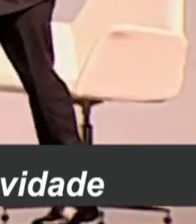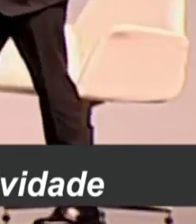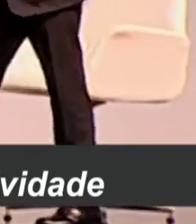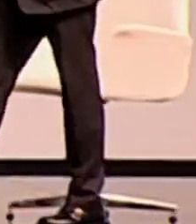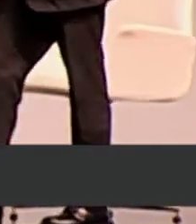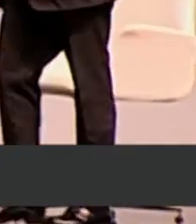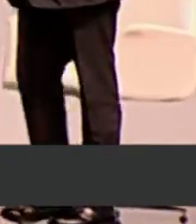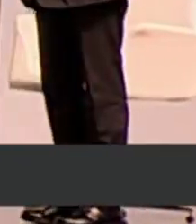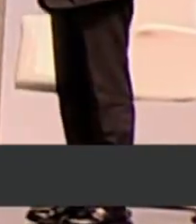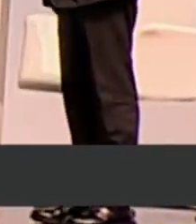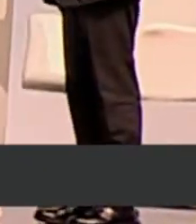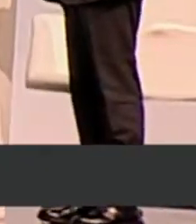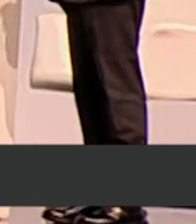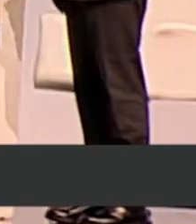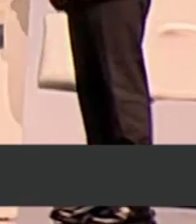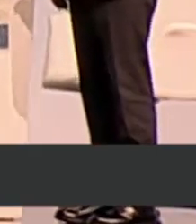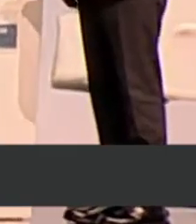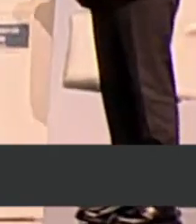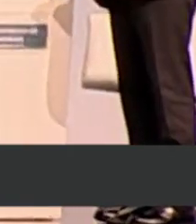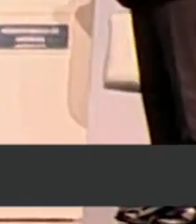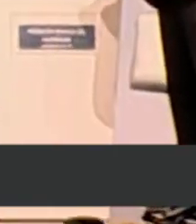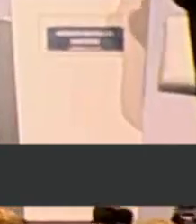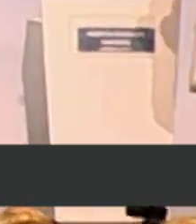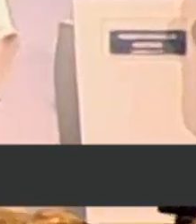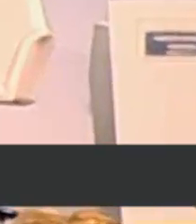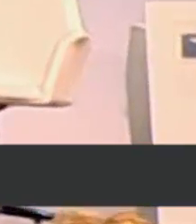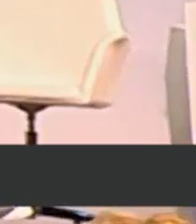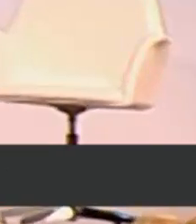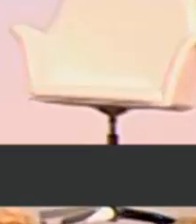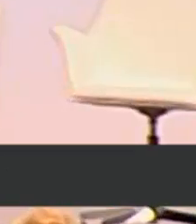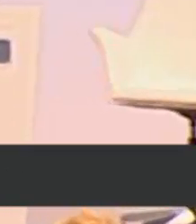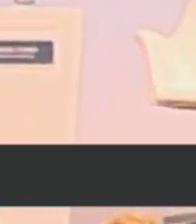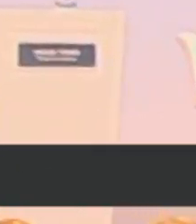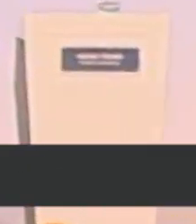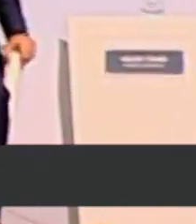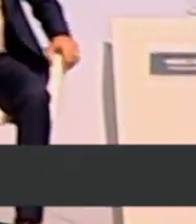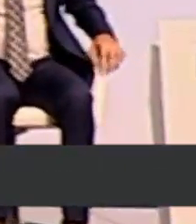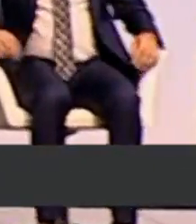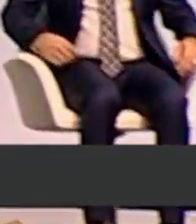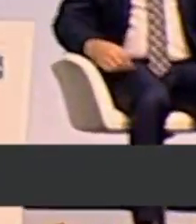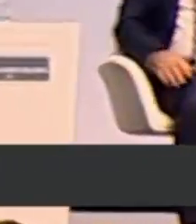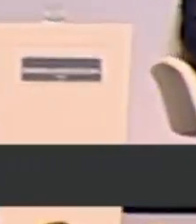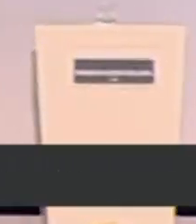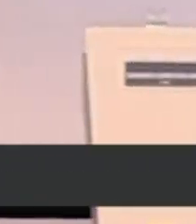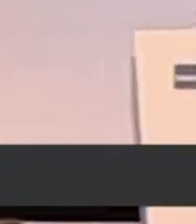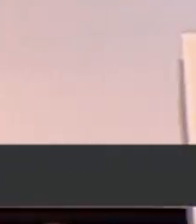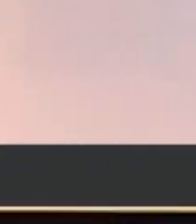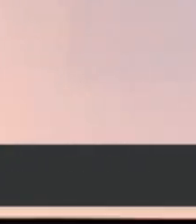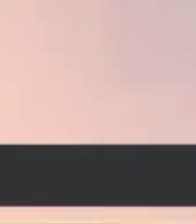Senhoras e senhores, com a palavra o presidente da República, Michel Temer.